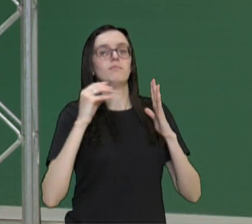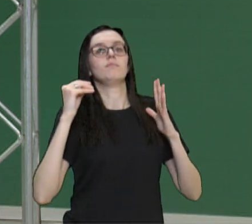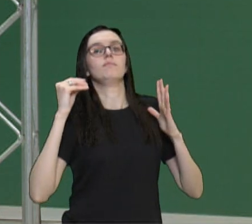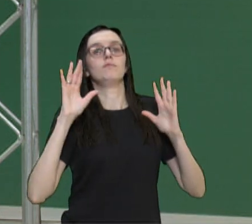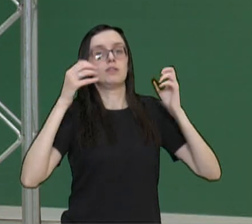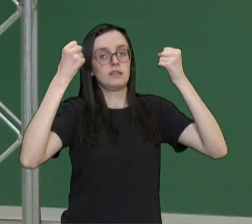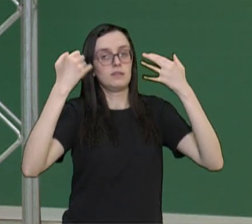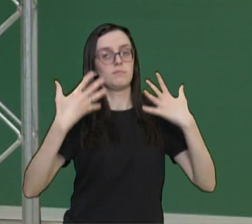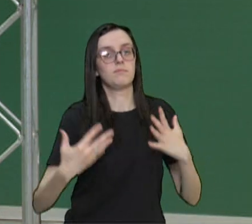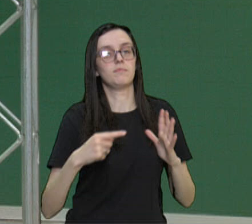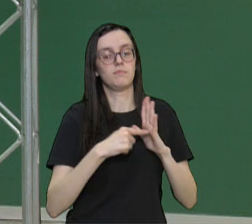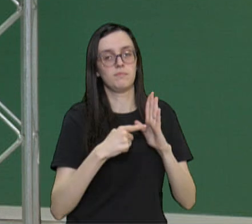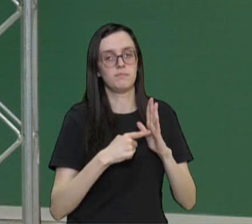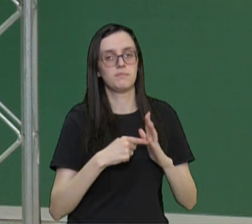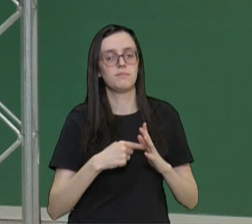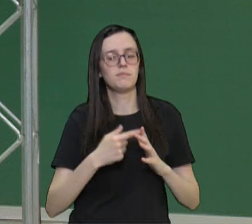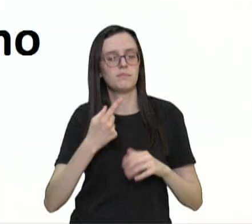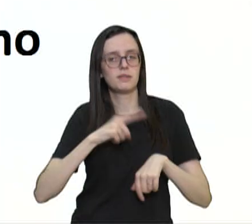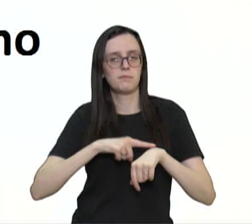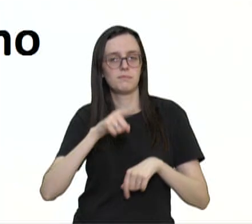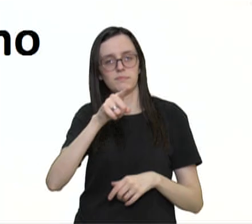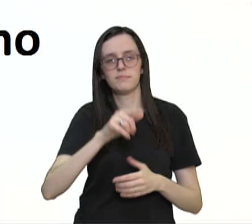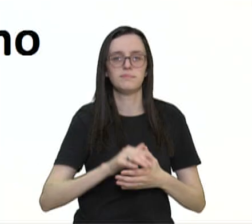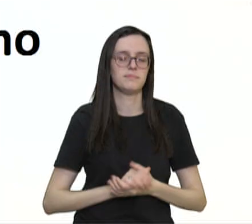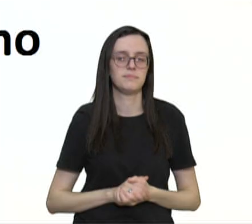hoje. Mais um tempinho para vocês.